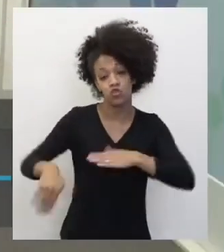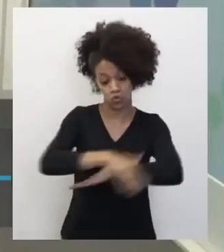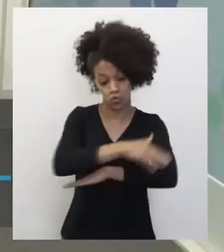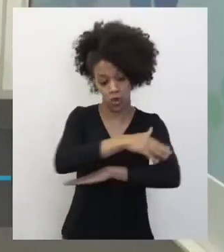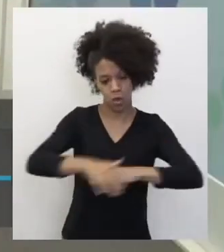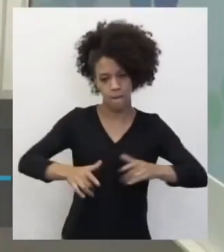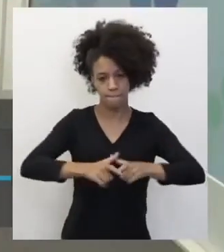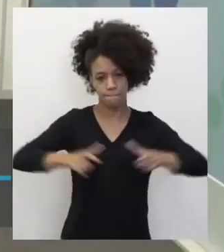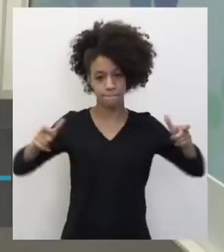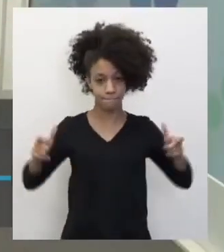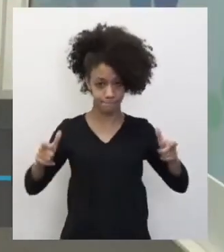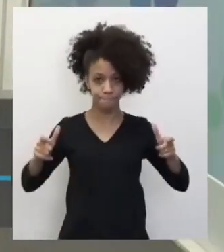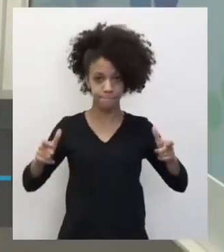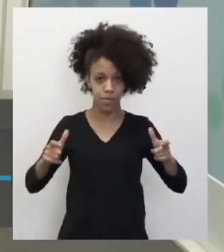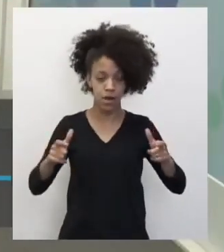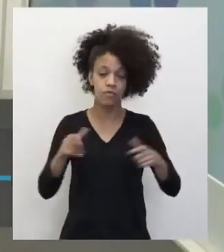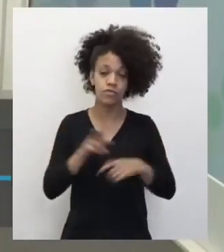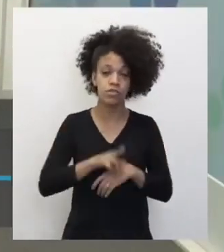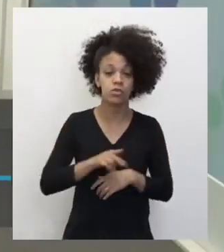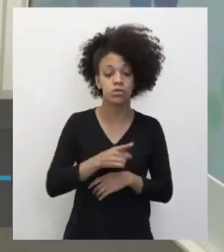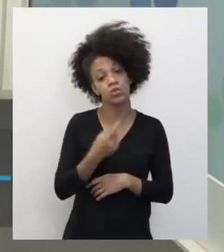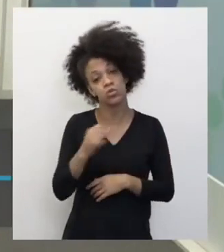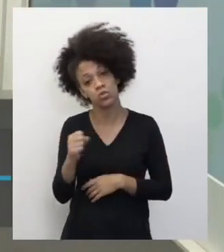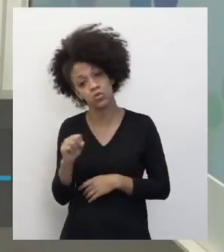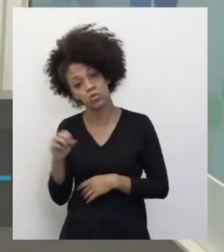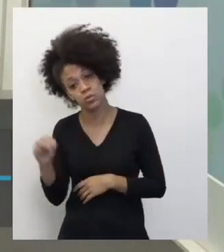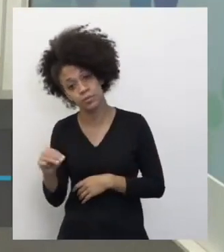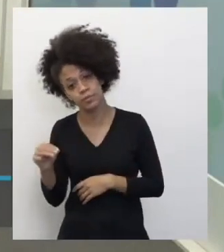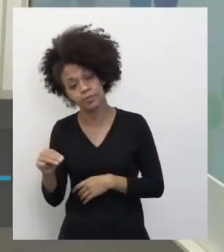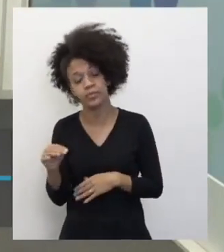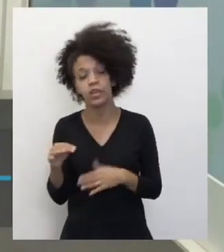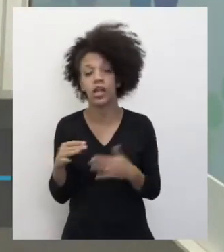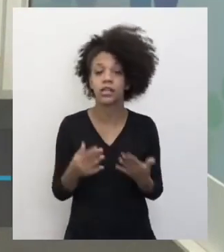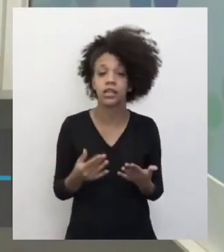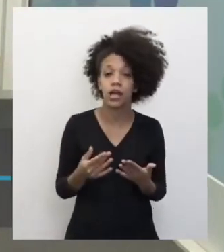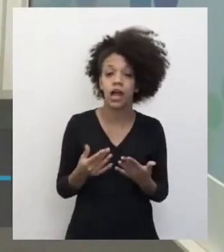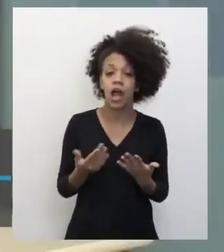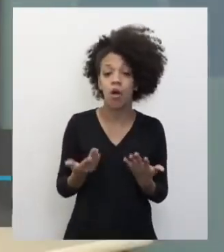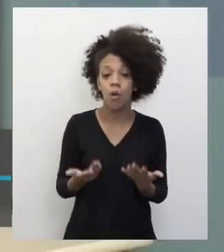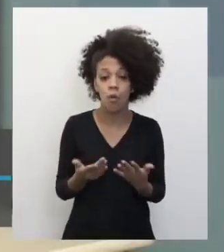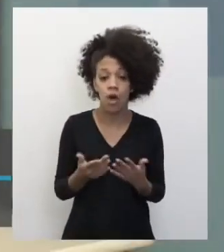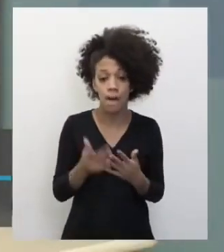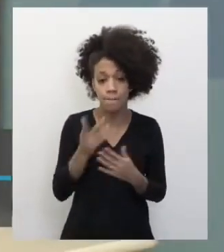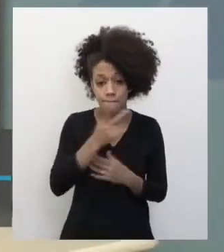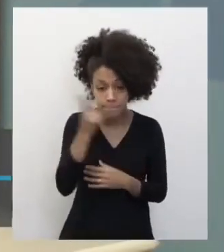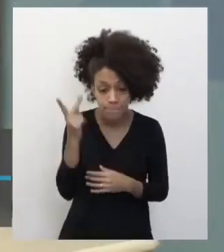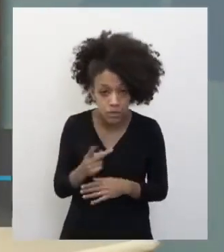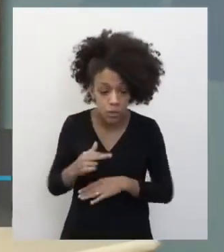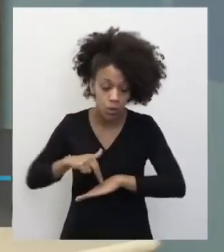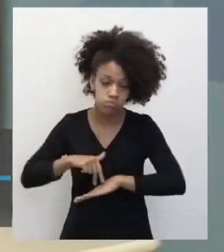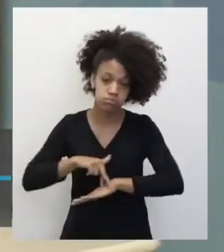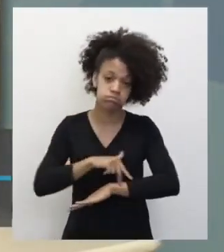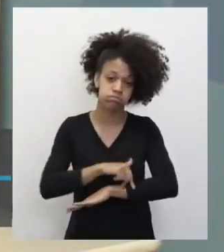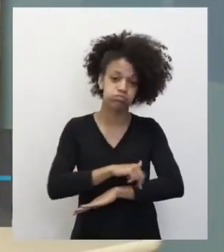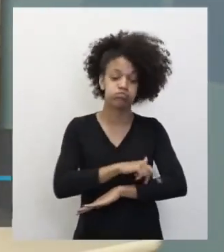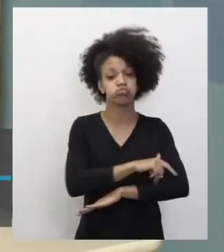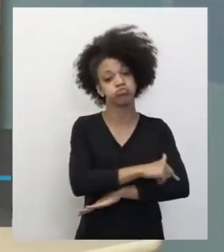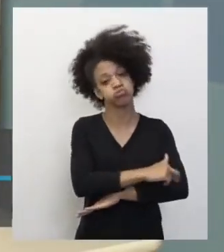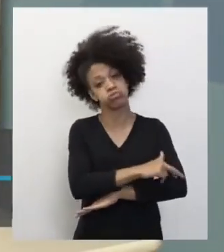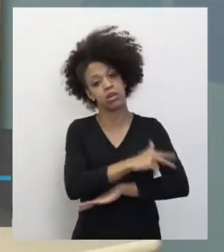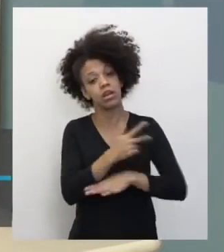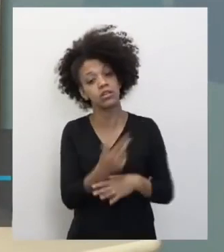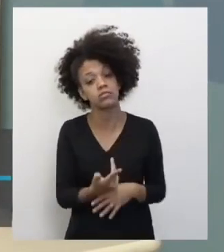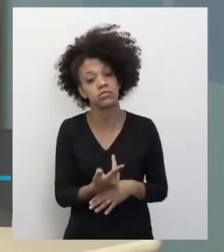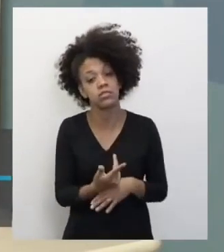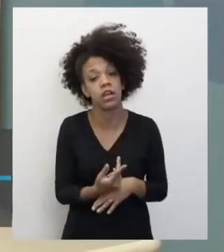inteira, você usa uma 18 milímetros. Agora, se você quiser pegar uma imagem da pessoa que está caminhando e ela não está próxima,